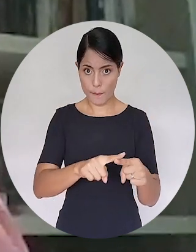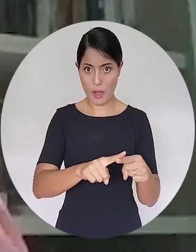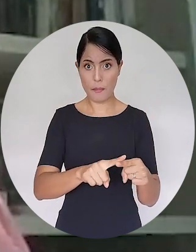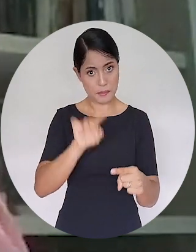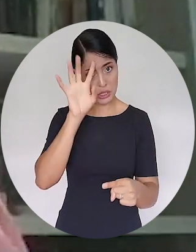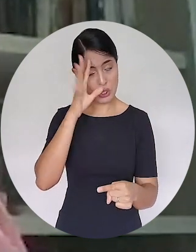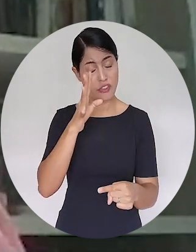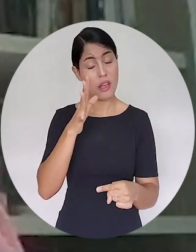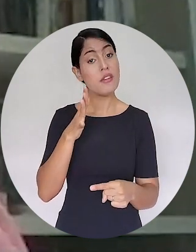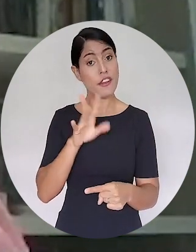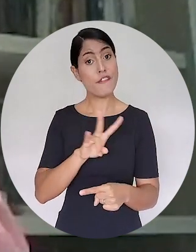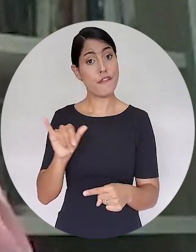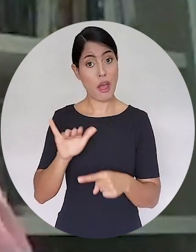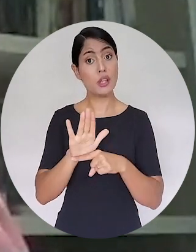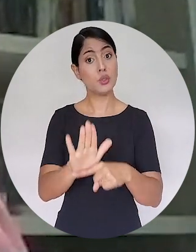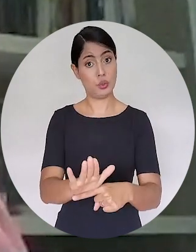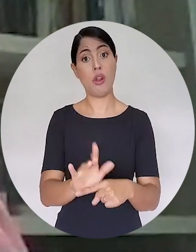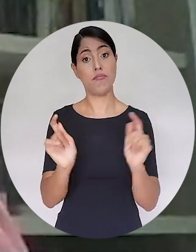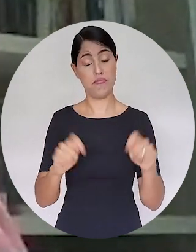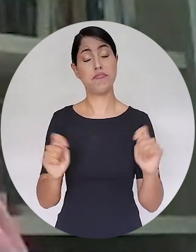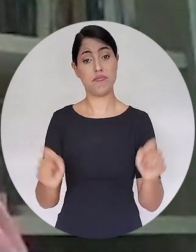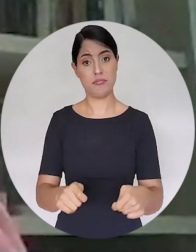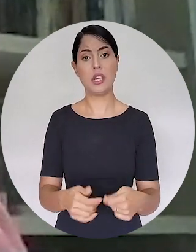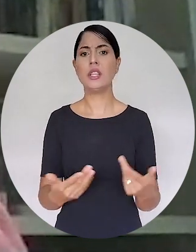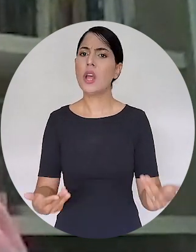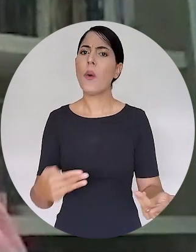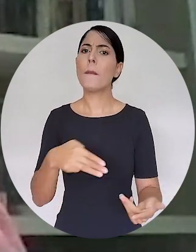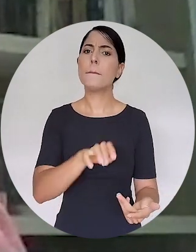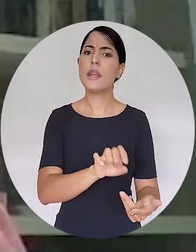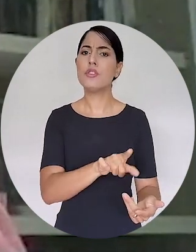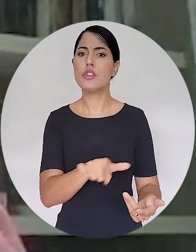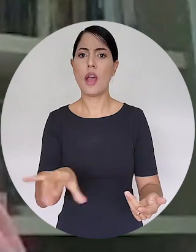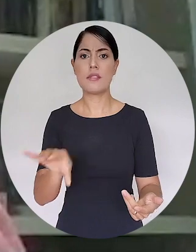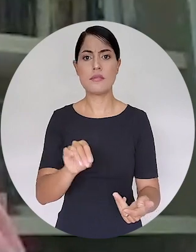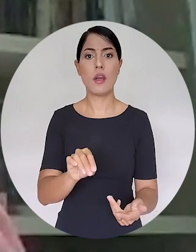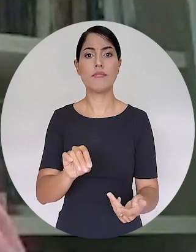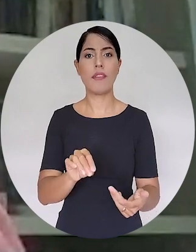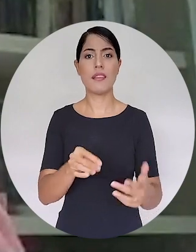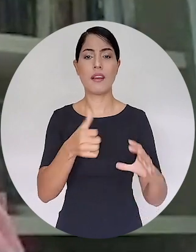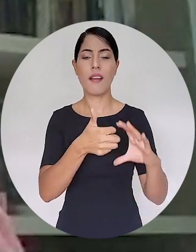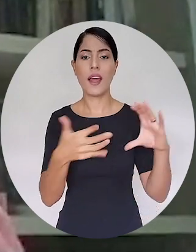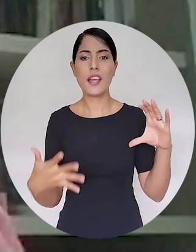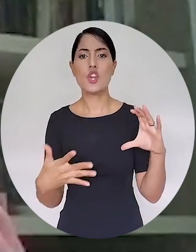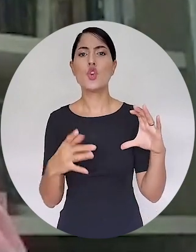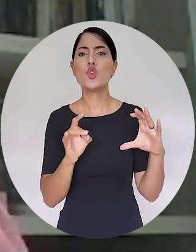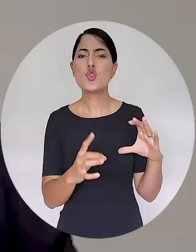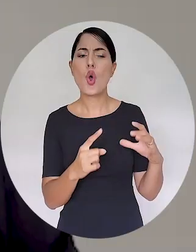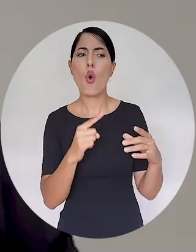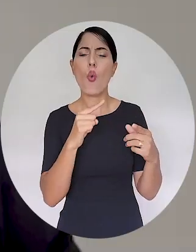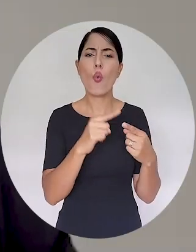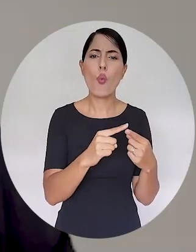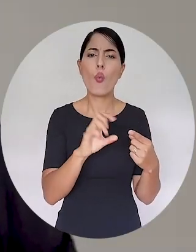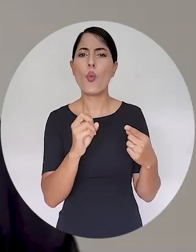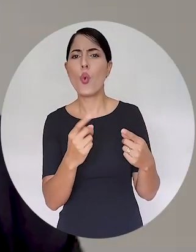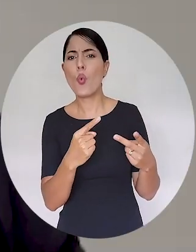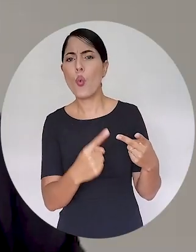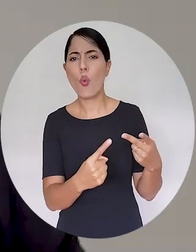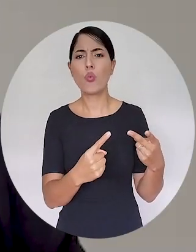né, o que está em disputa, isso já ajuda bastante. Então, a mediação, ela também tem essa característica, né, de